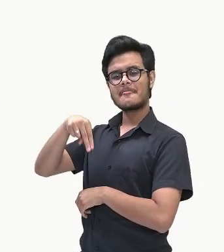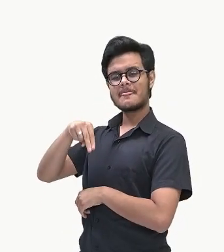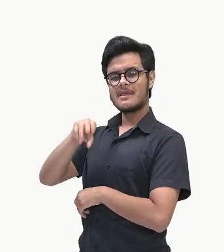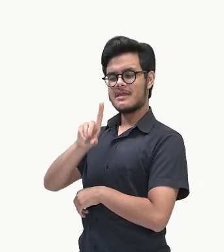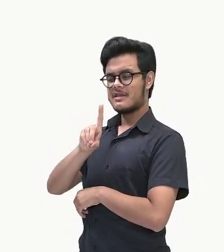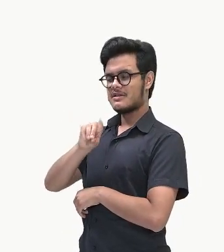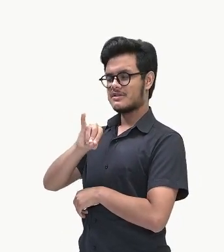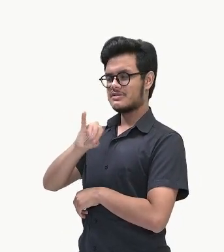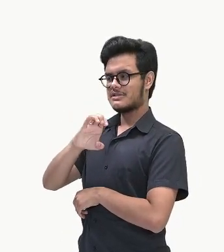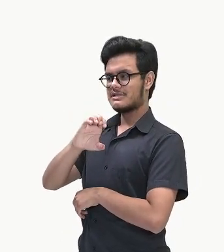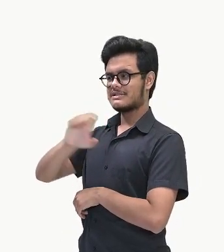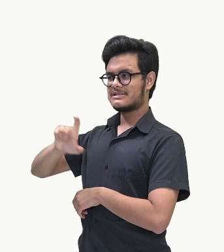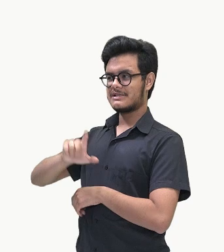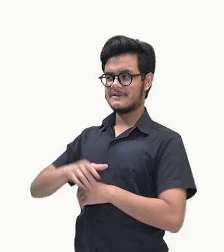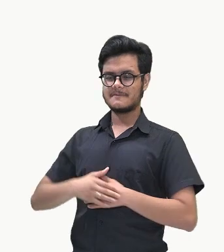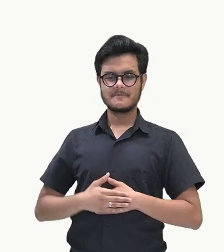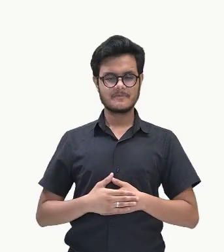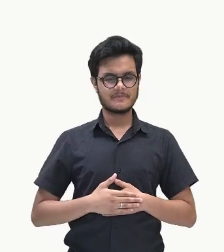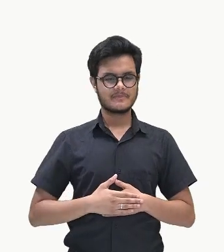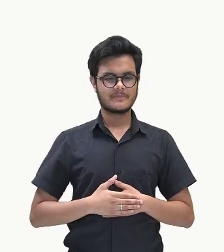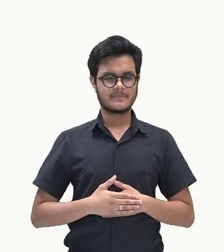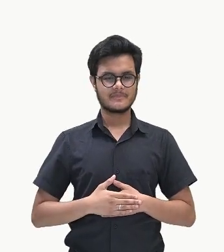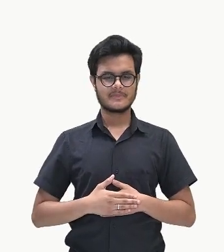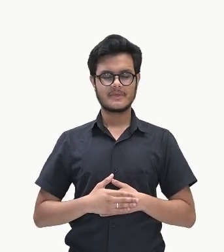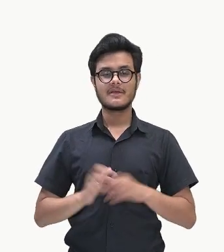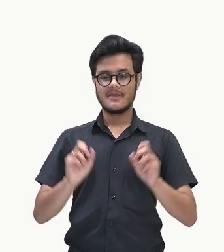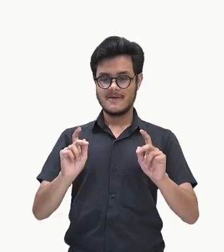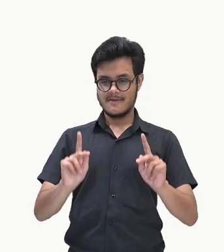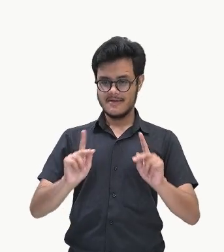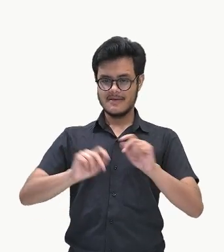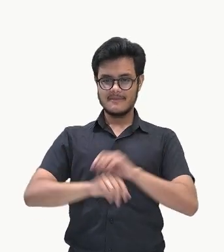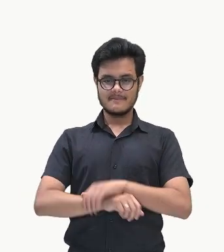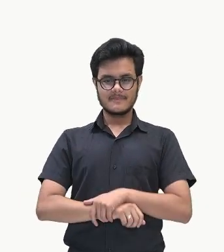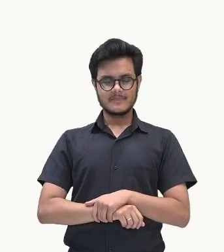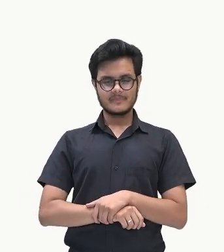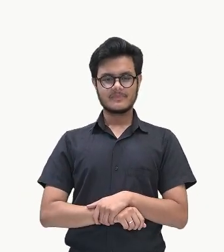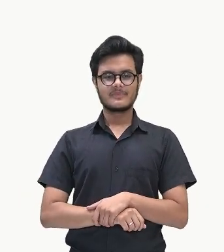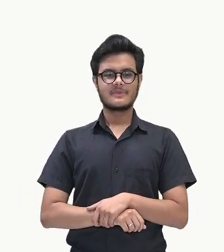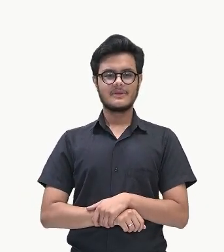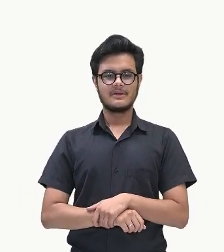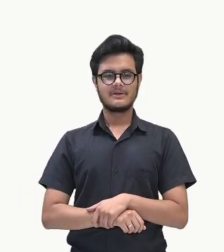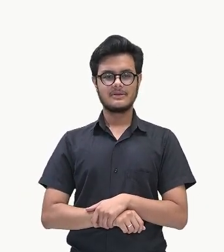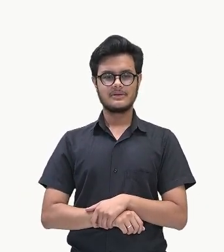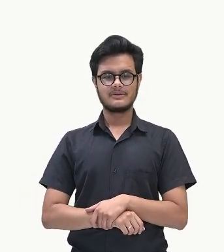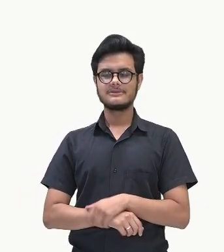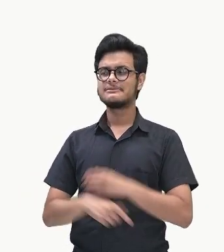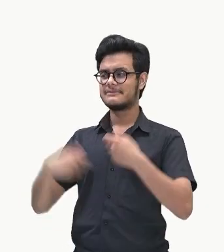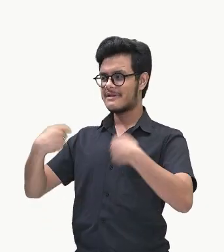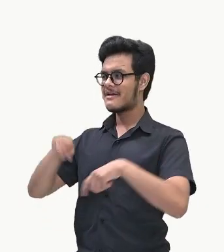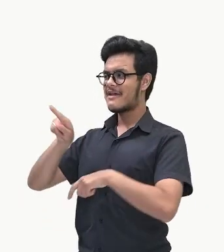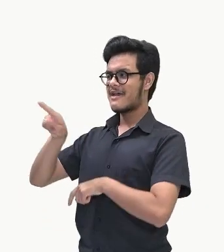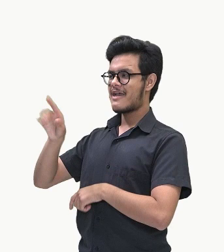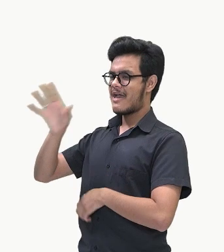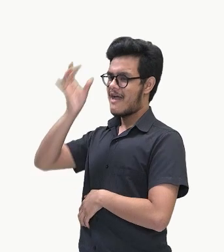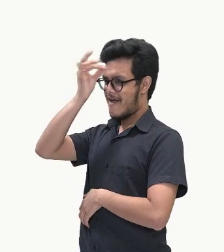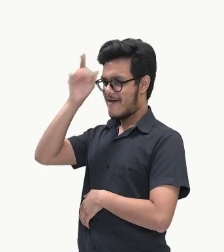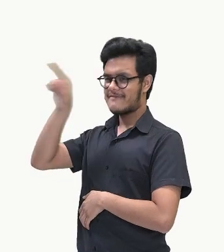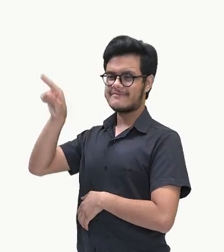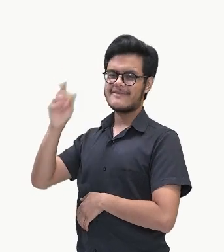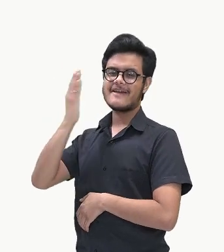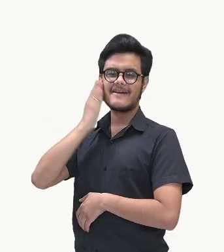o índice, tá? O índice do radical. Gravem isso porque nós vamos